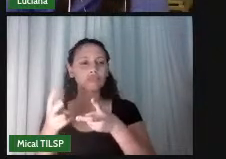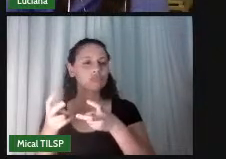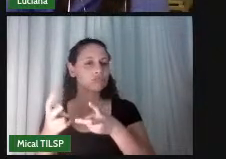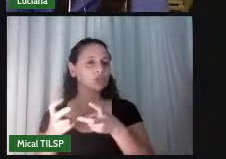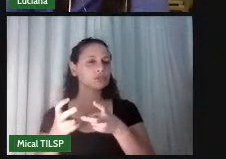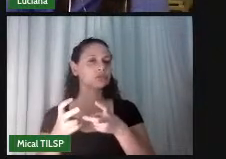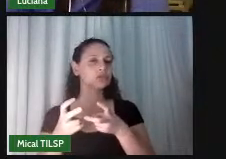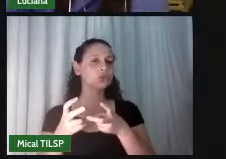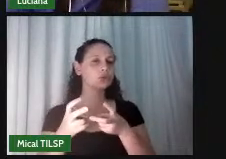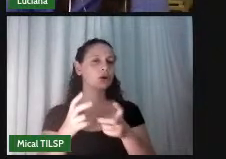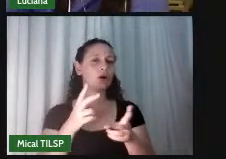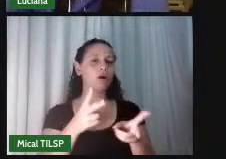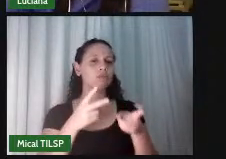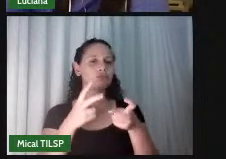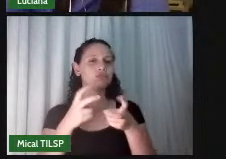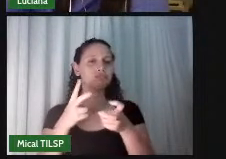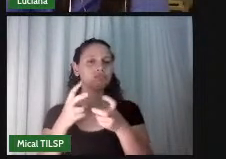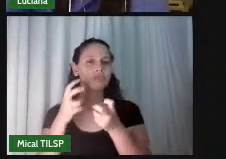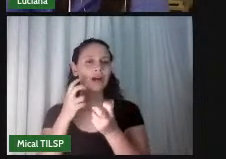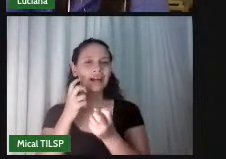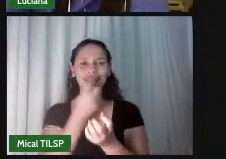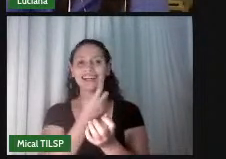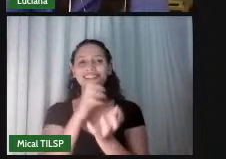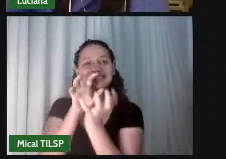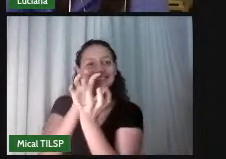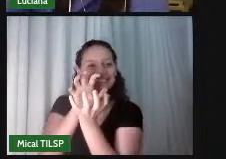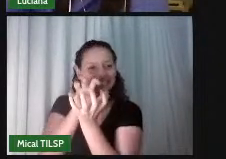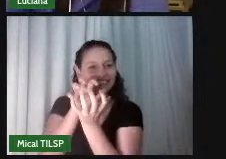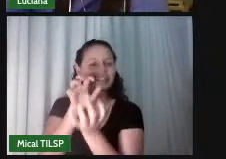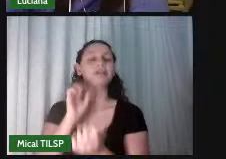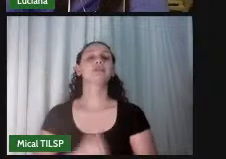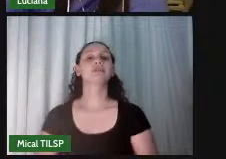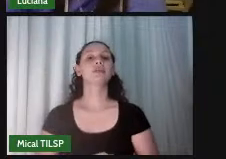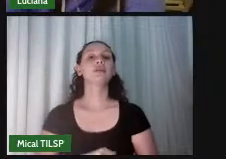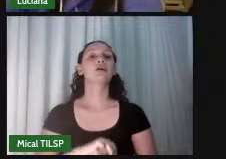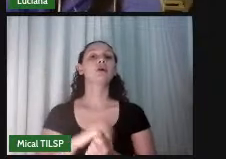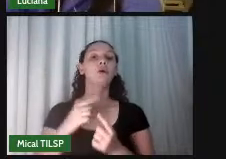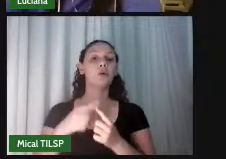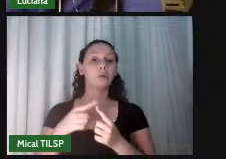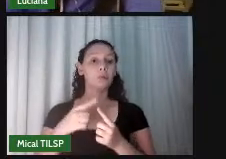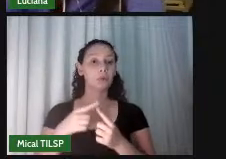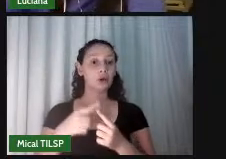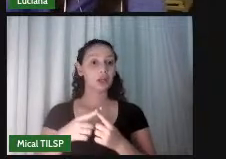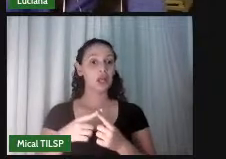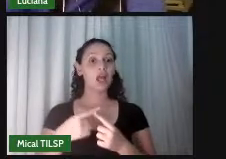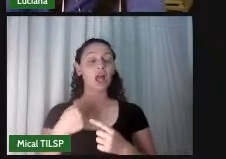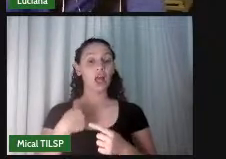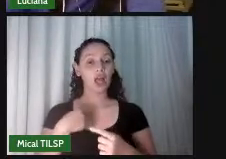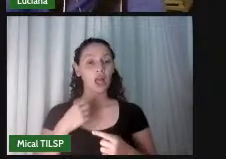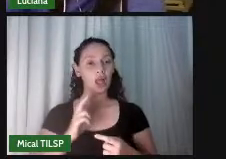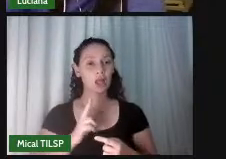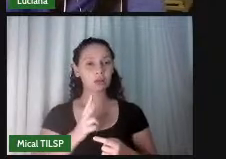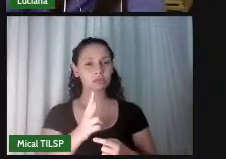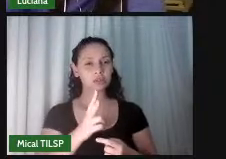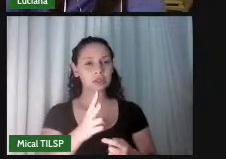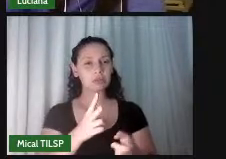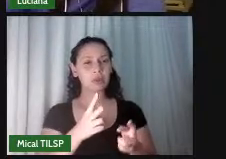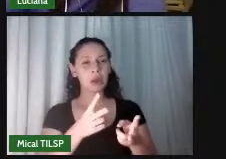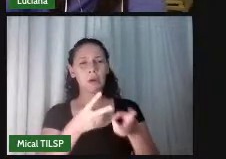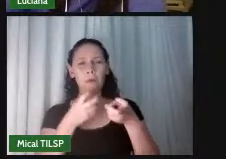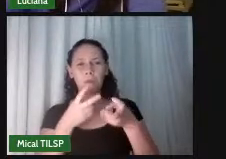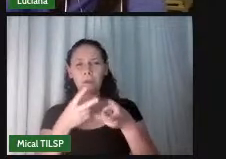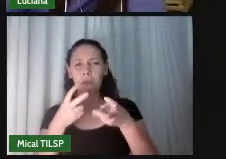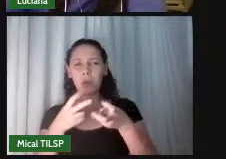identificação das arcadas dentárias lá dentro do ML, porque como eu trabalho, a minha rotina é fazer necrópsia, eu sei qual é a dificuldade que a gente